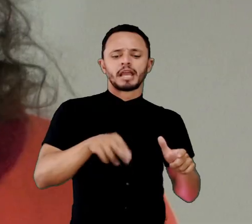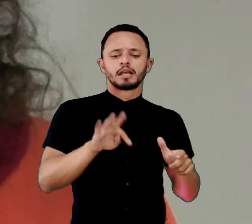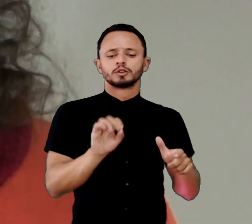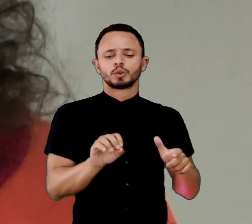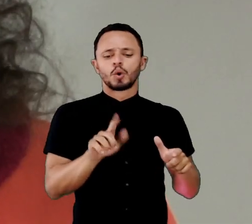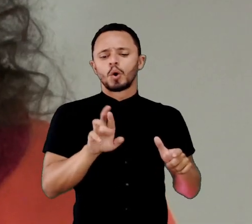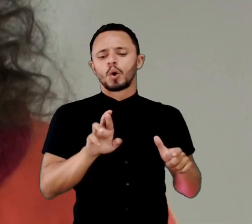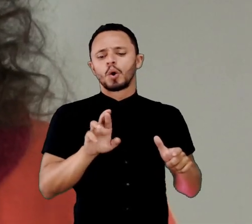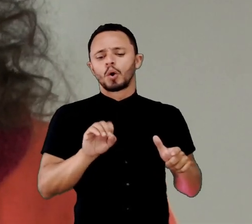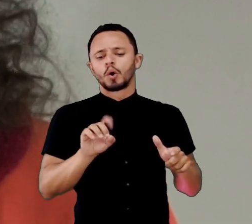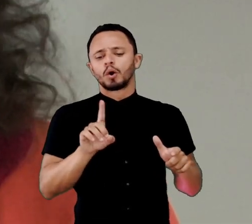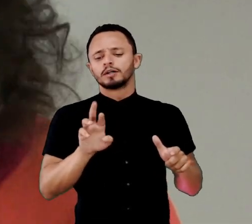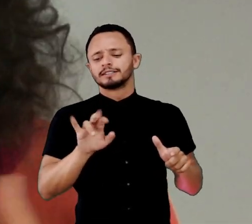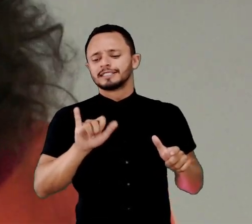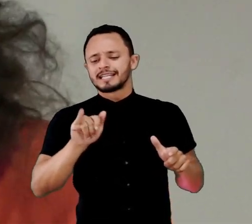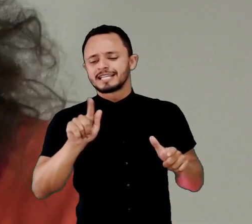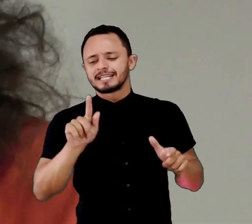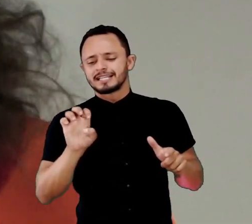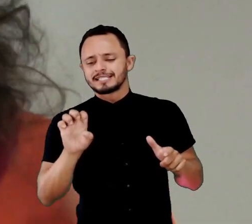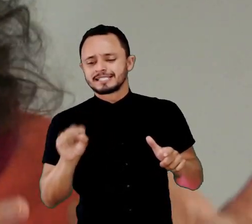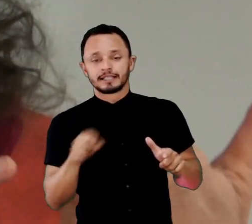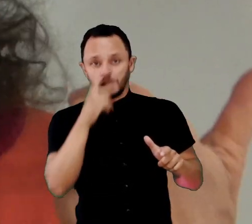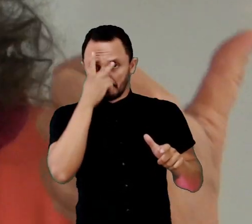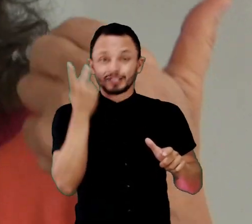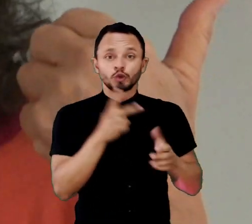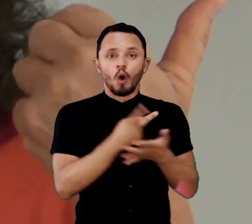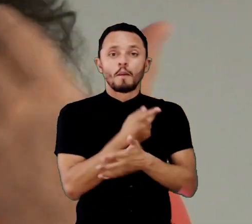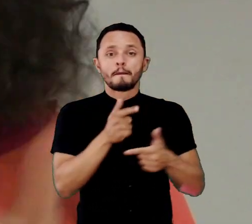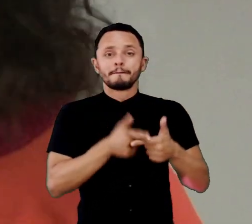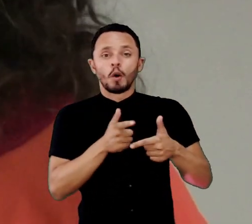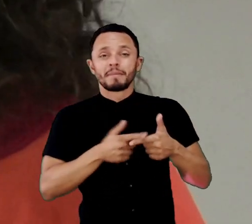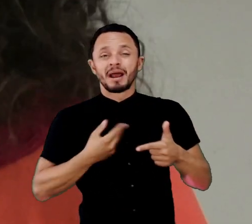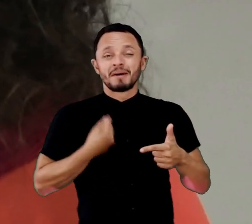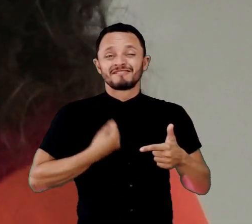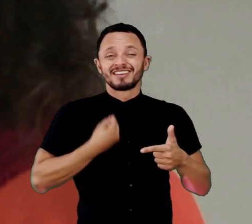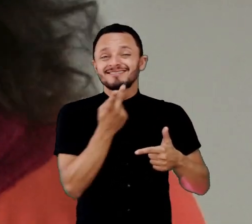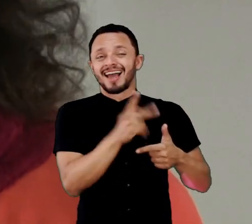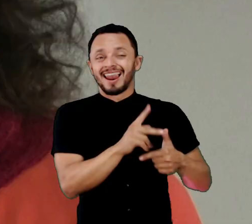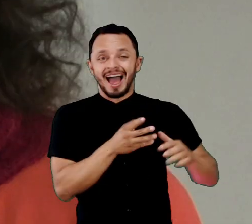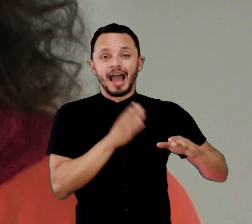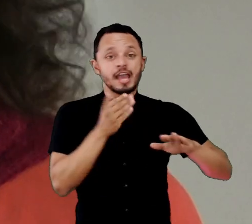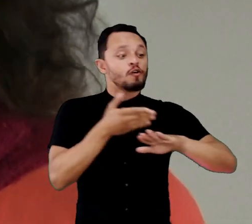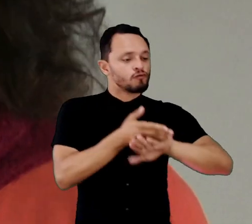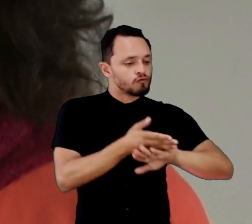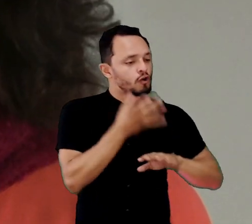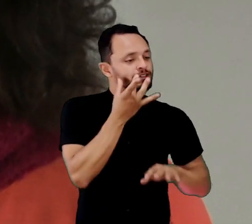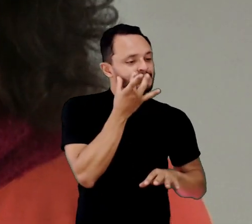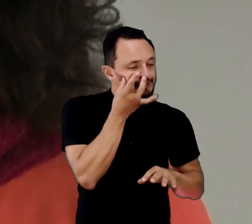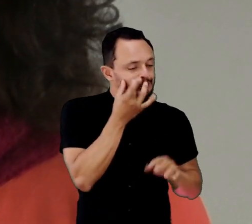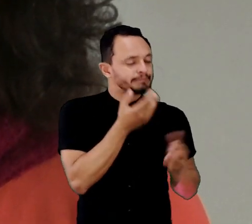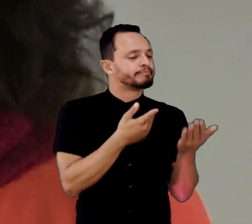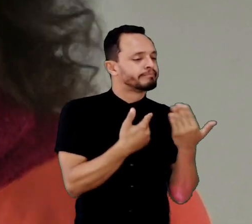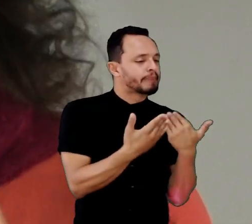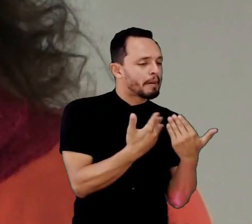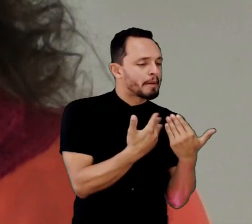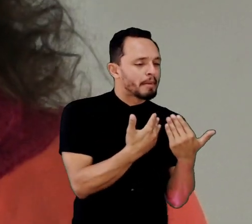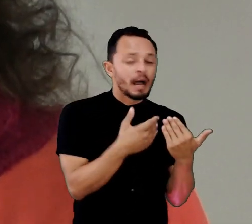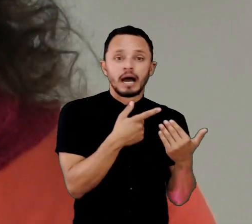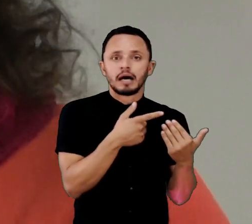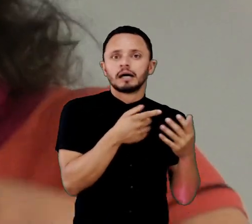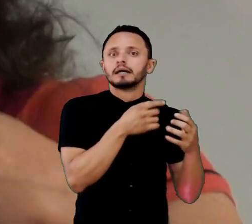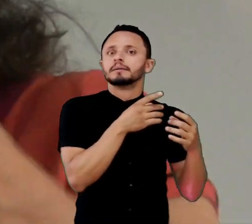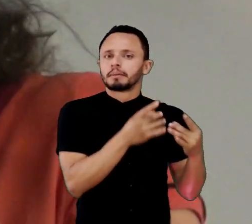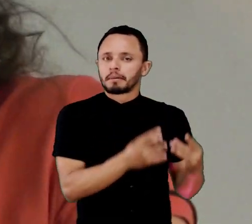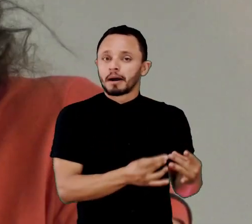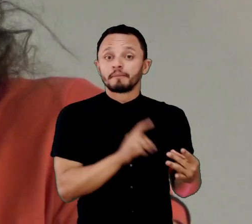muito em contato com os atingidos, eles acompanharam muito o nosso processo de montagem, né? E logo depois que a